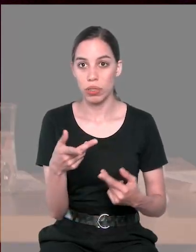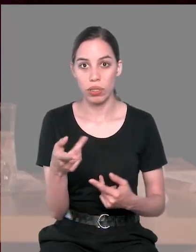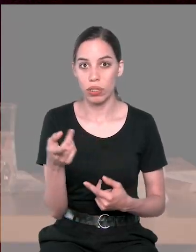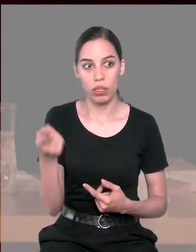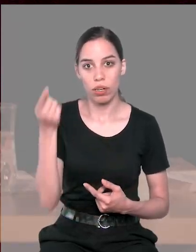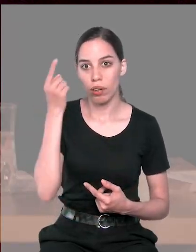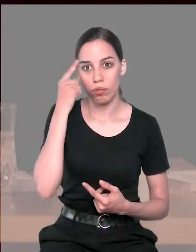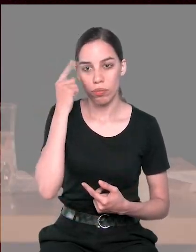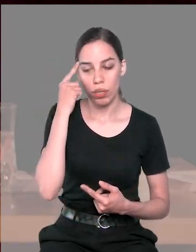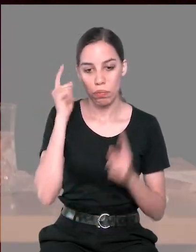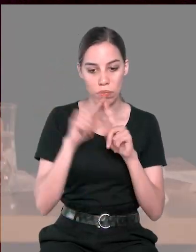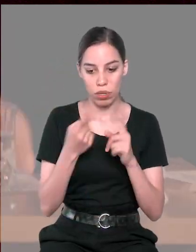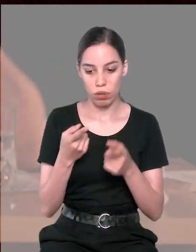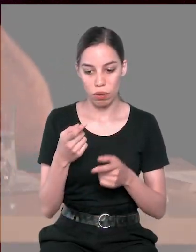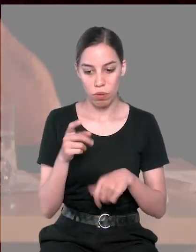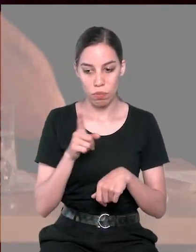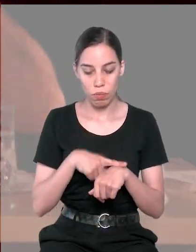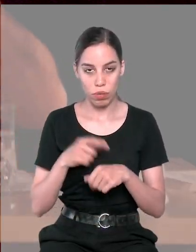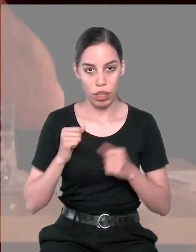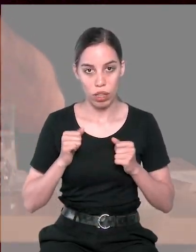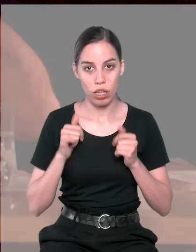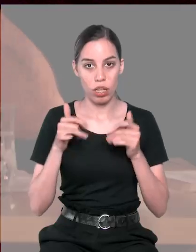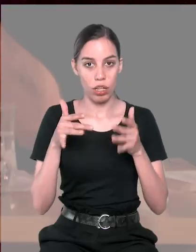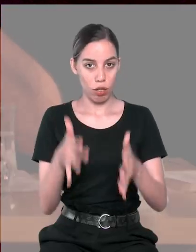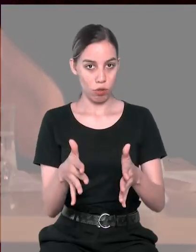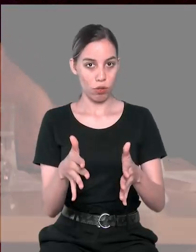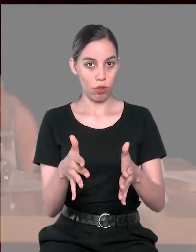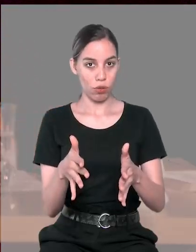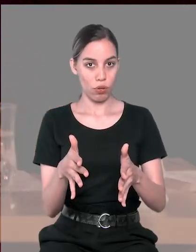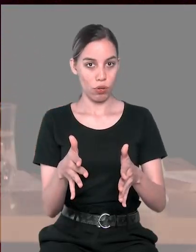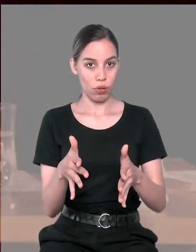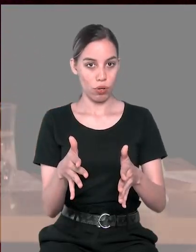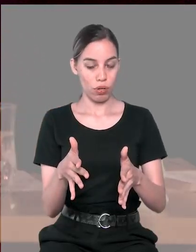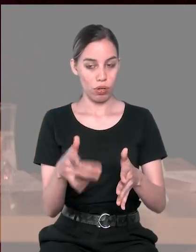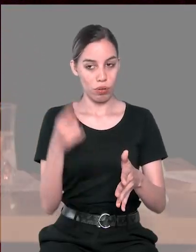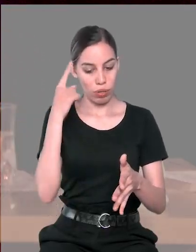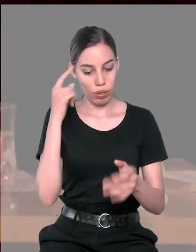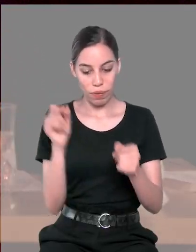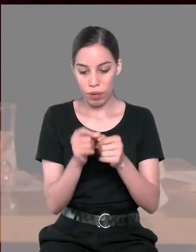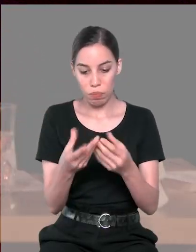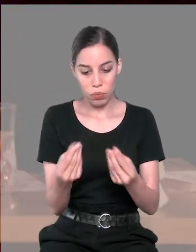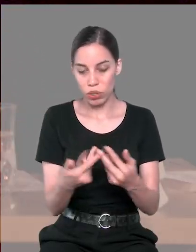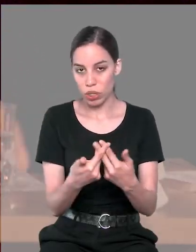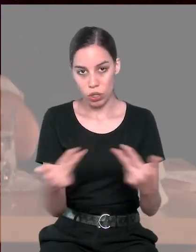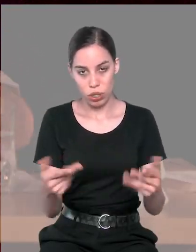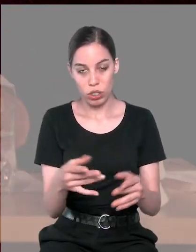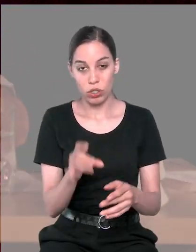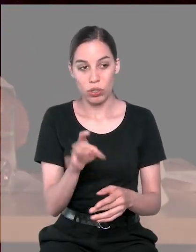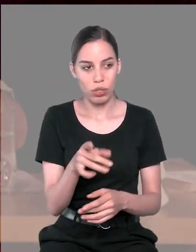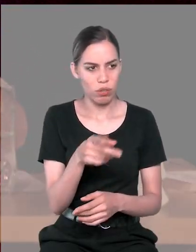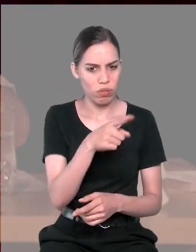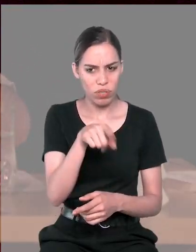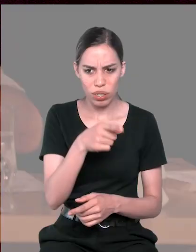vida, porque a hora que você age, a quantidade de dimensões que estão implicadas nisso são impressionantes. Só para